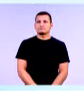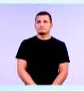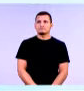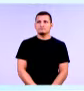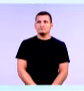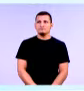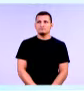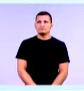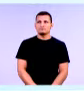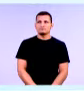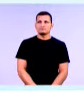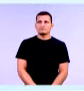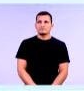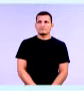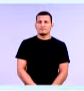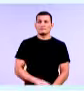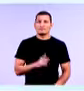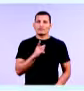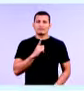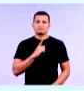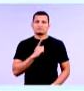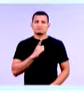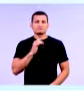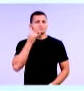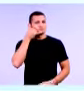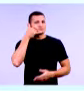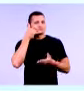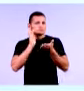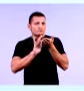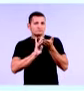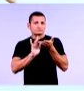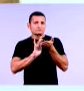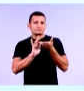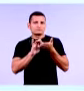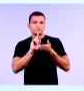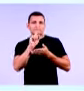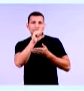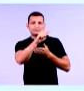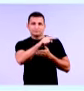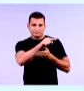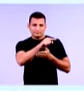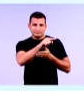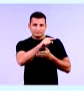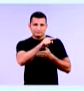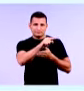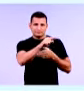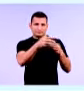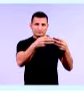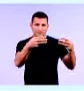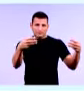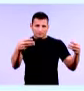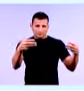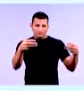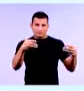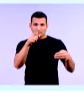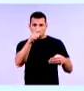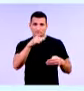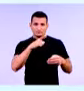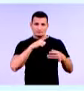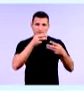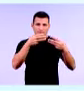A situação é a seguinte. Você está com o smartphone conectado na rede da empresa, certo? Ou seja, você está numa rede